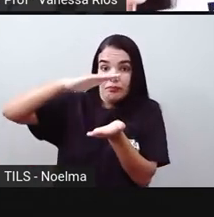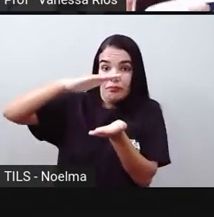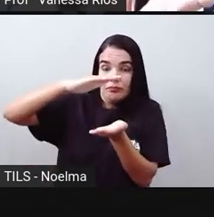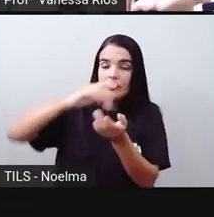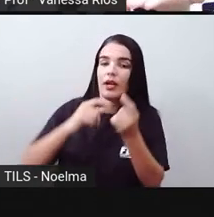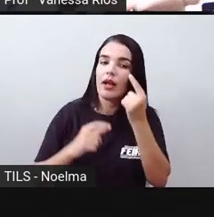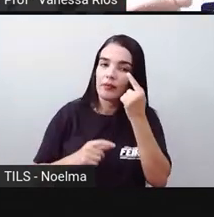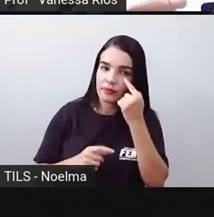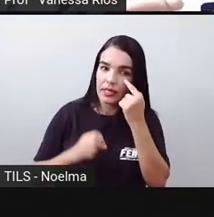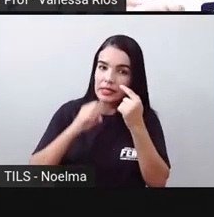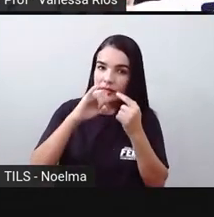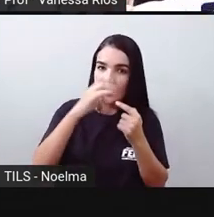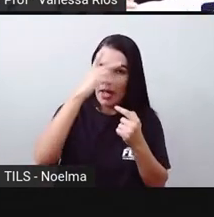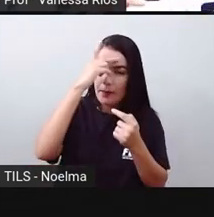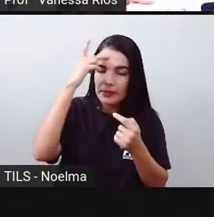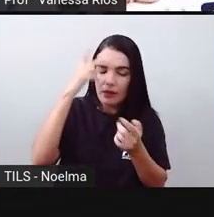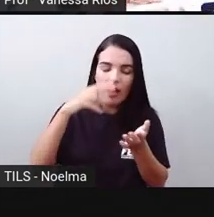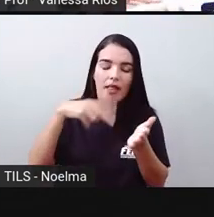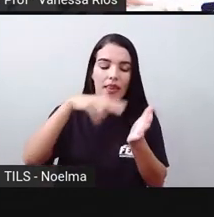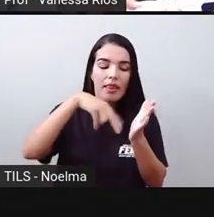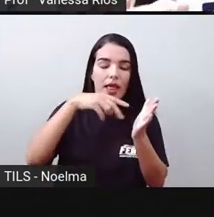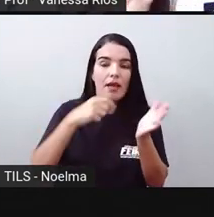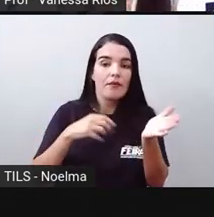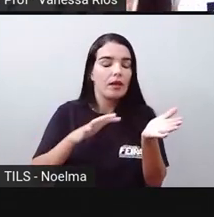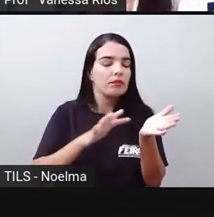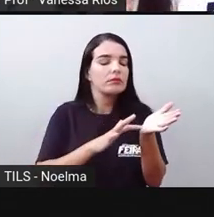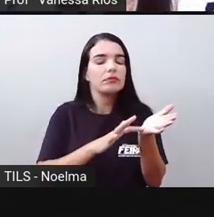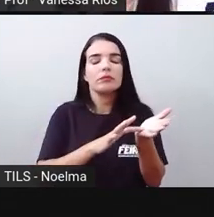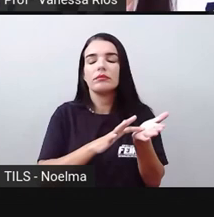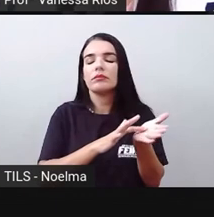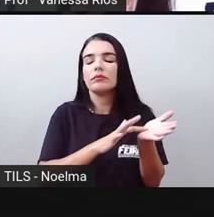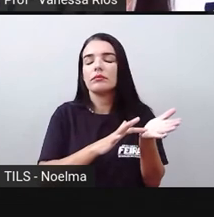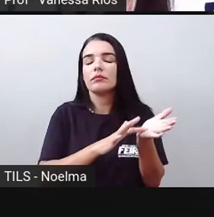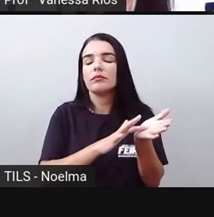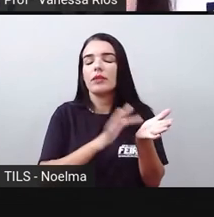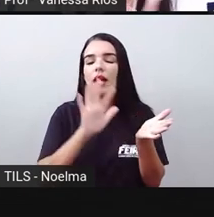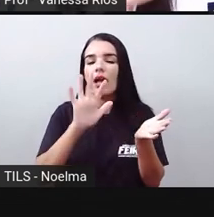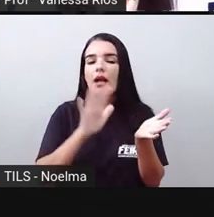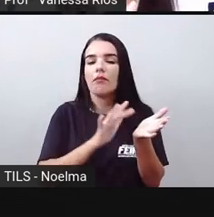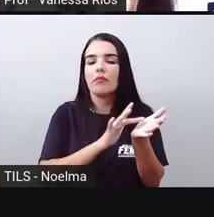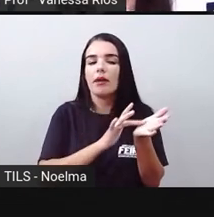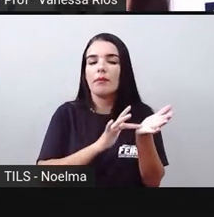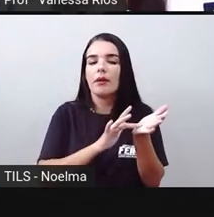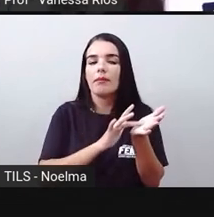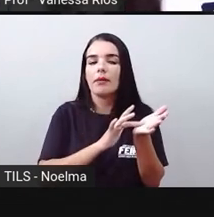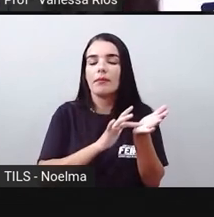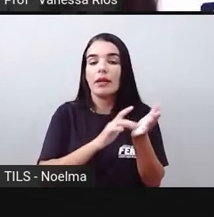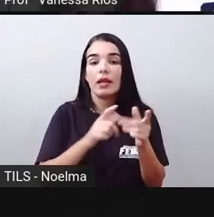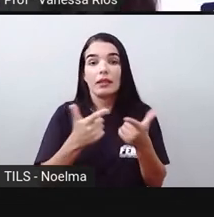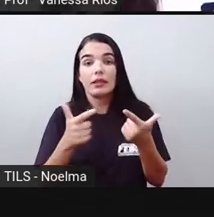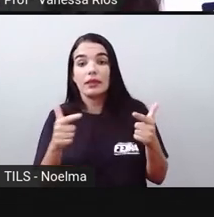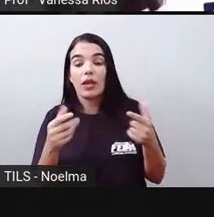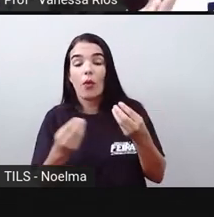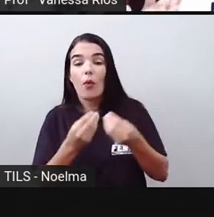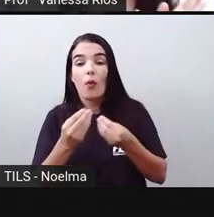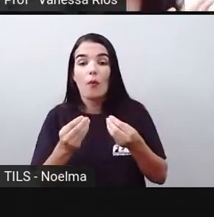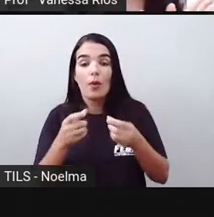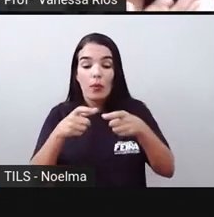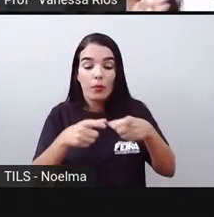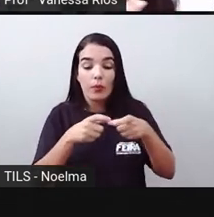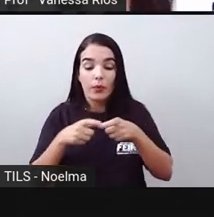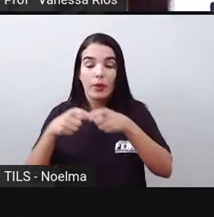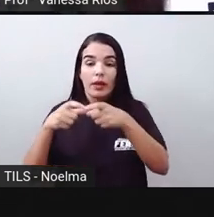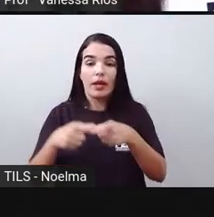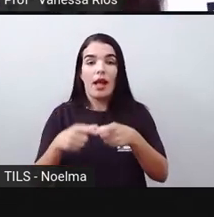vai, a pessoa que vai ler em Braille vai conseguir ler, né, através do tato. E aí, dependendo da posição, da localização